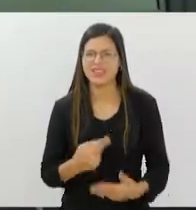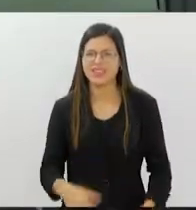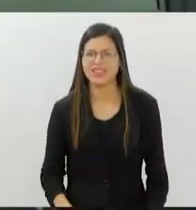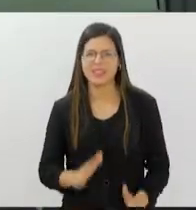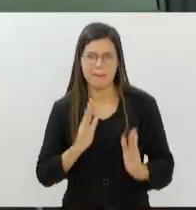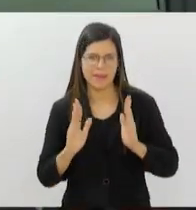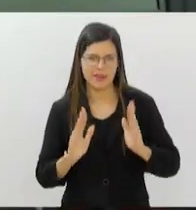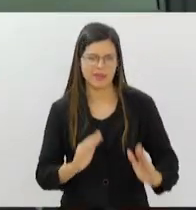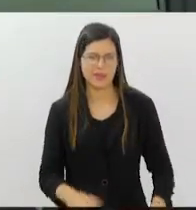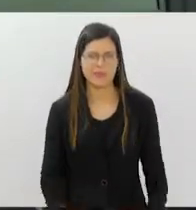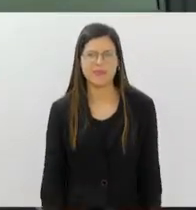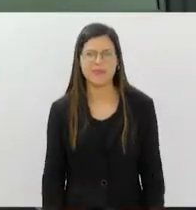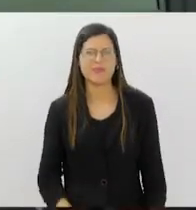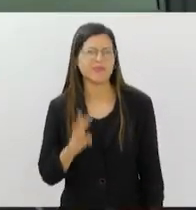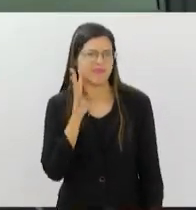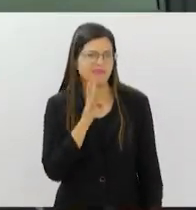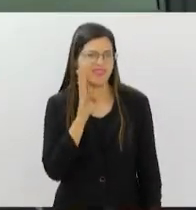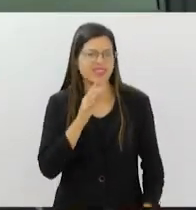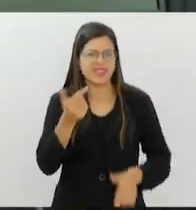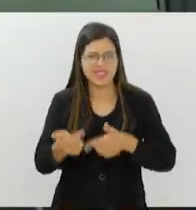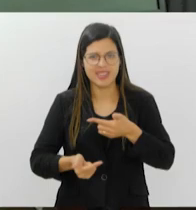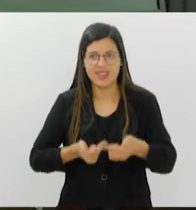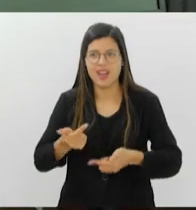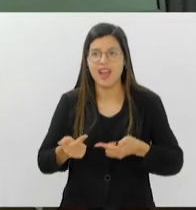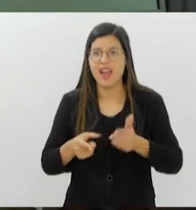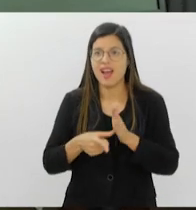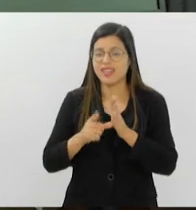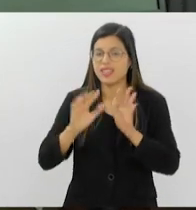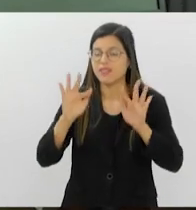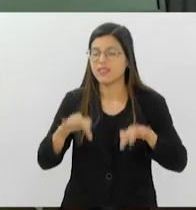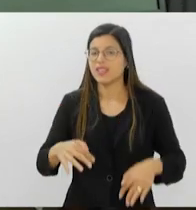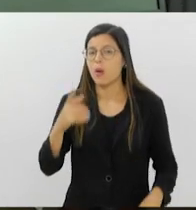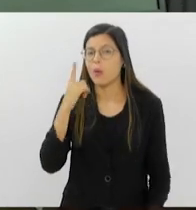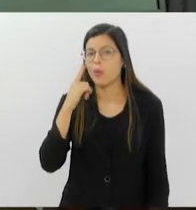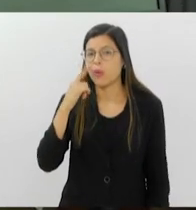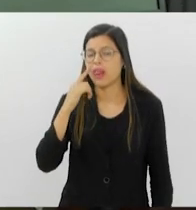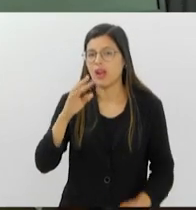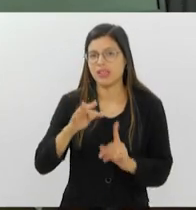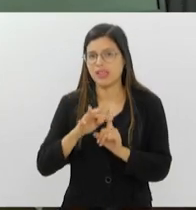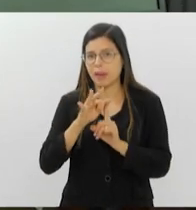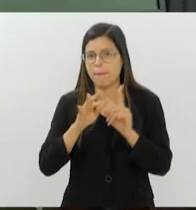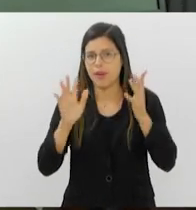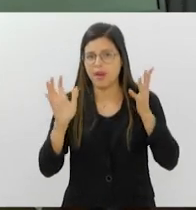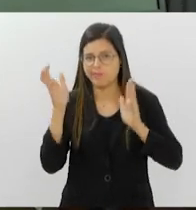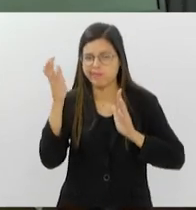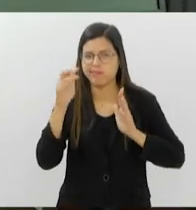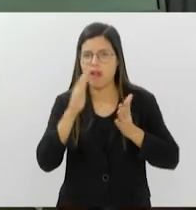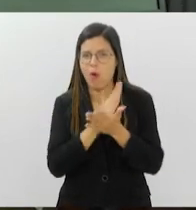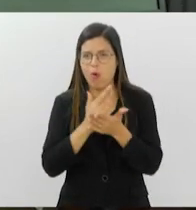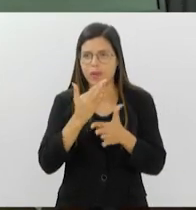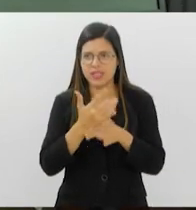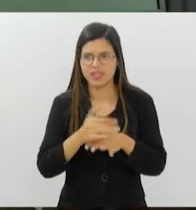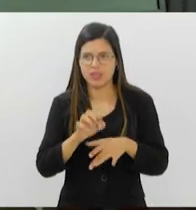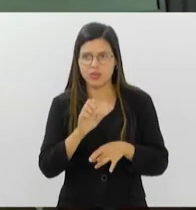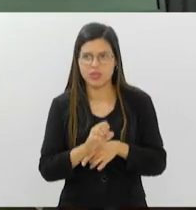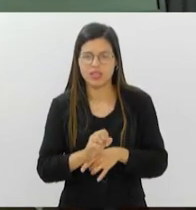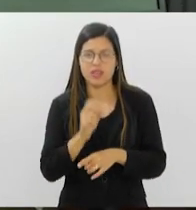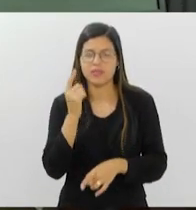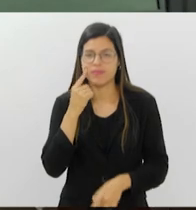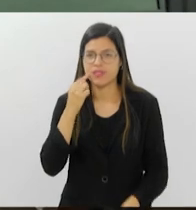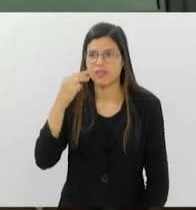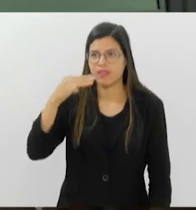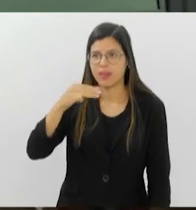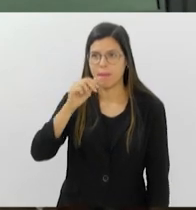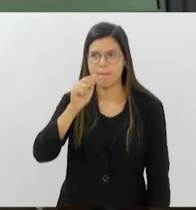galera muito legal o trabalho antes de encerrar vamos dar uma olhada no tempo em algumas cidades do Estado você vê aqui na tela